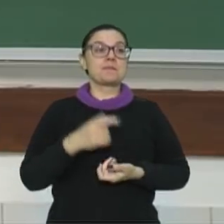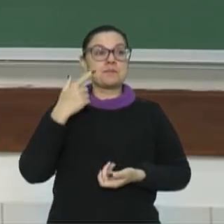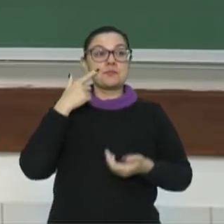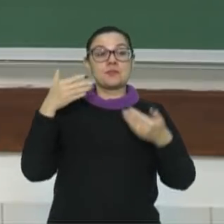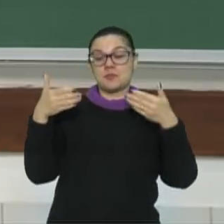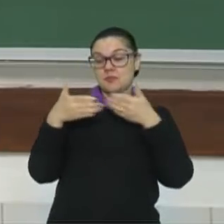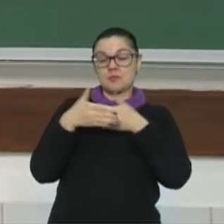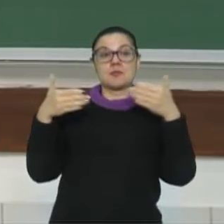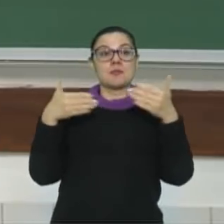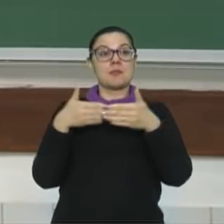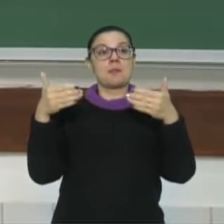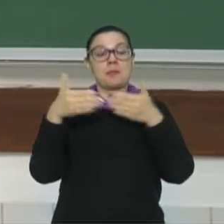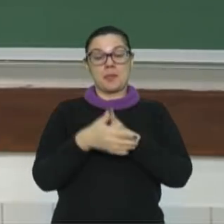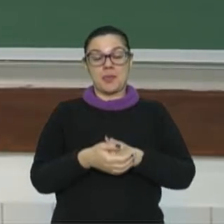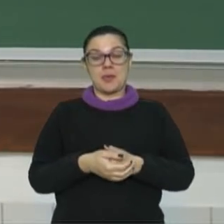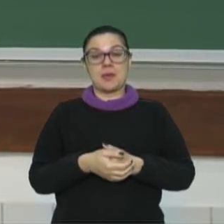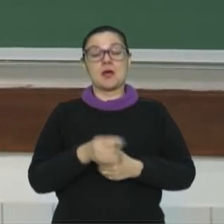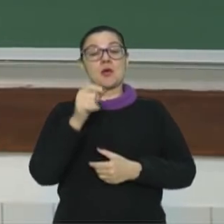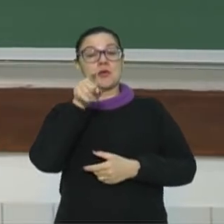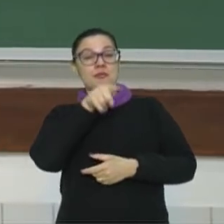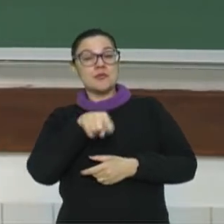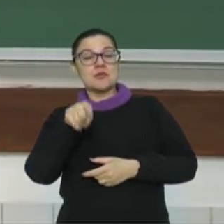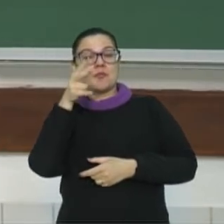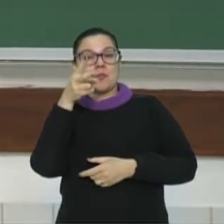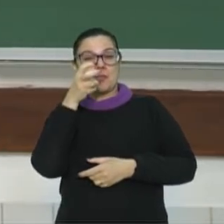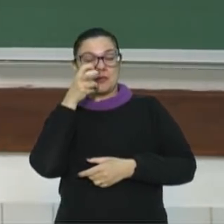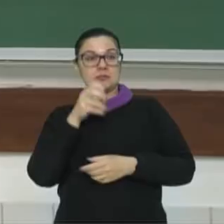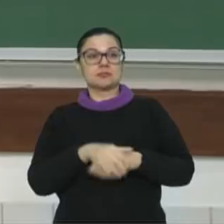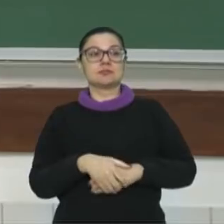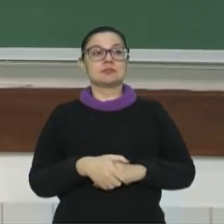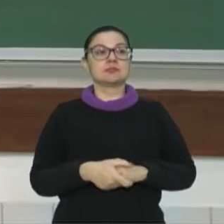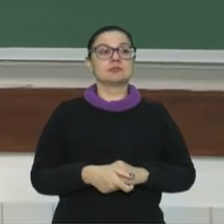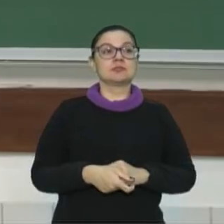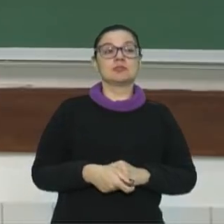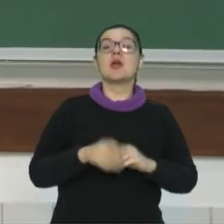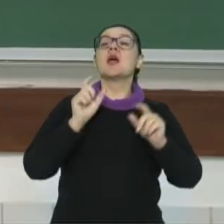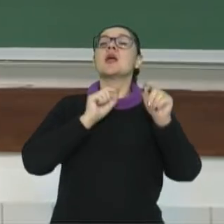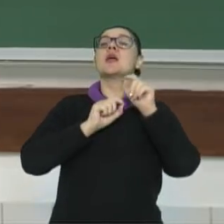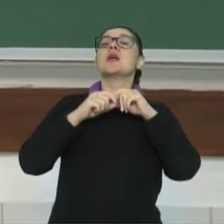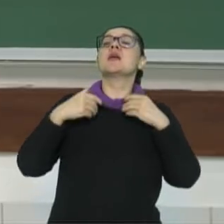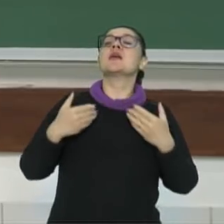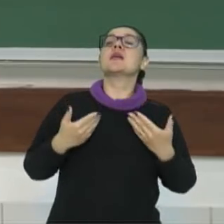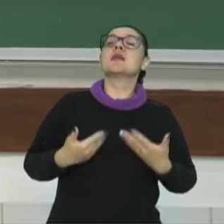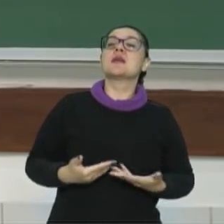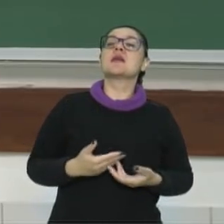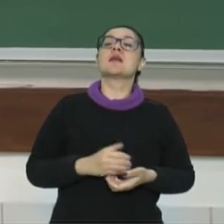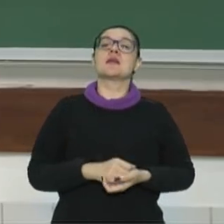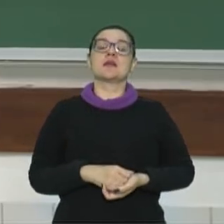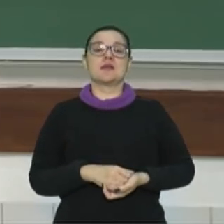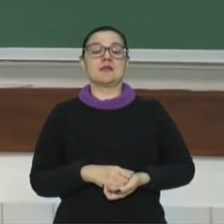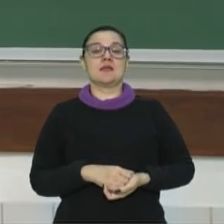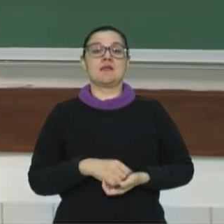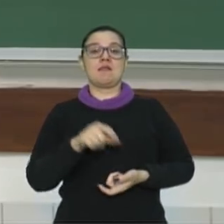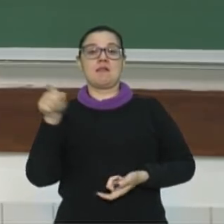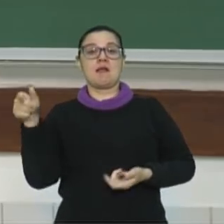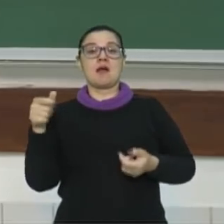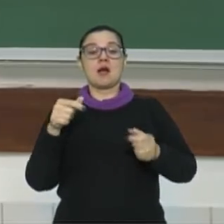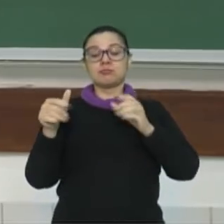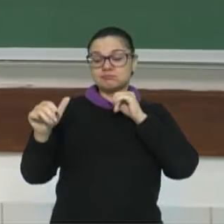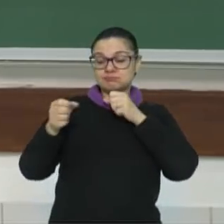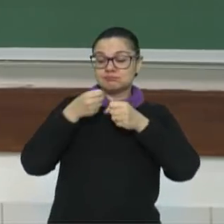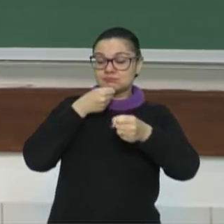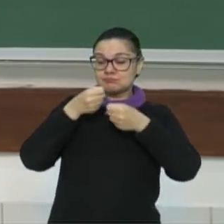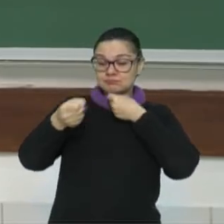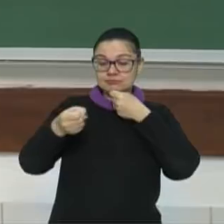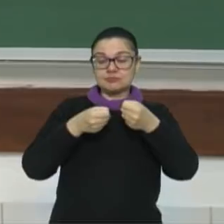os slides para você. Então o que você vai anotar? Bom, as fontes. Com quem a reportagem falou